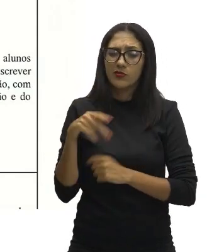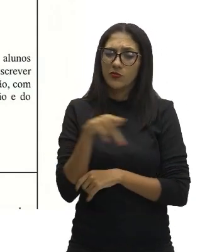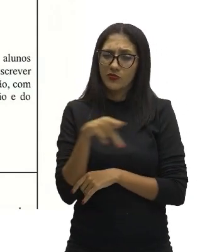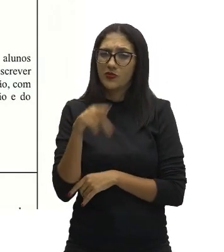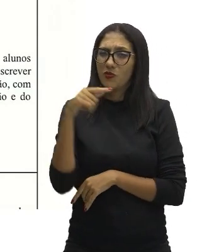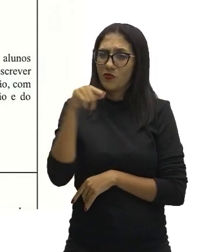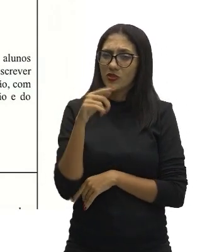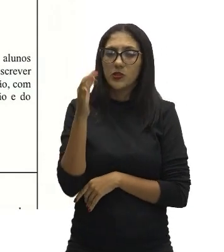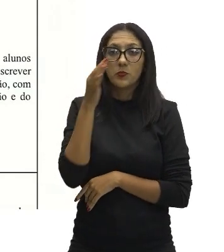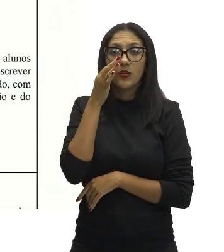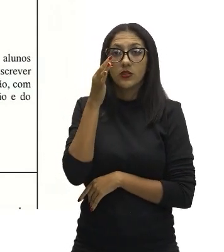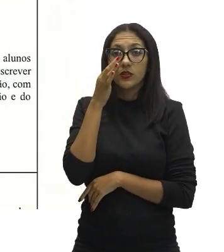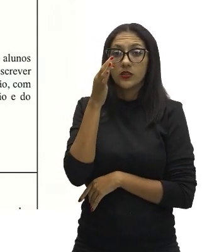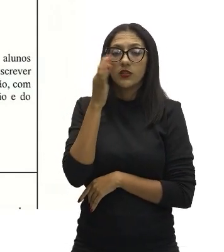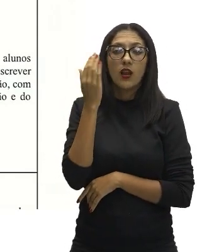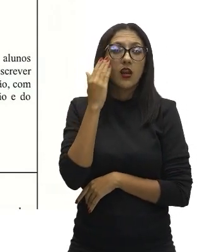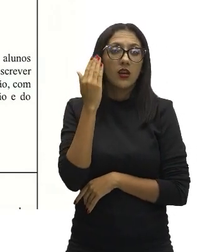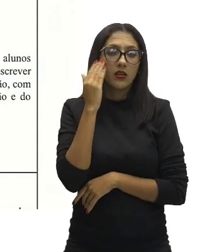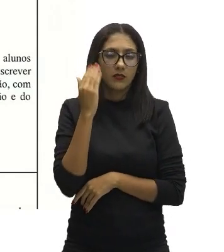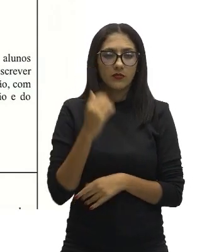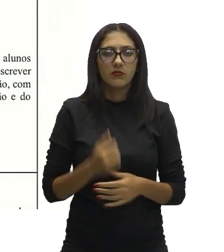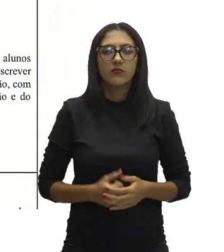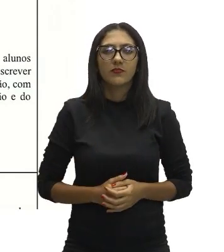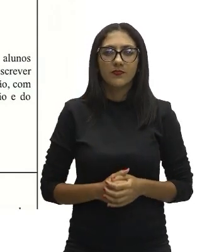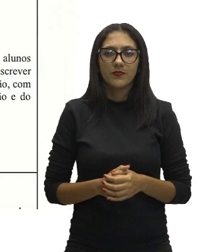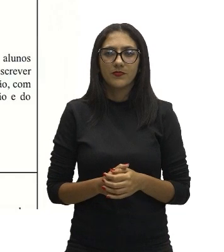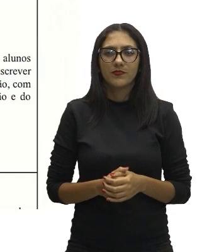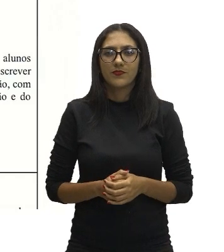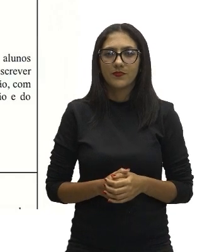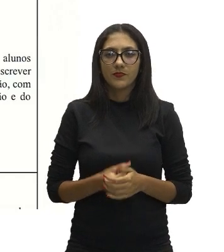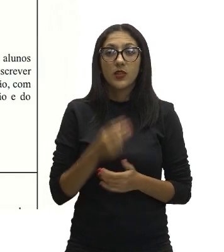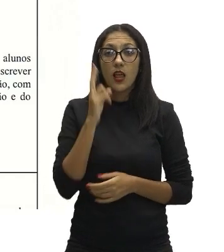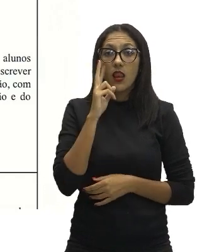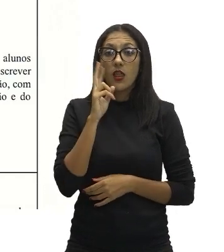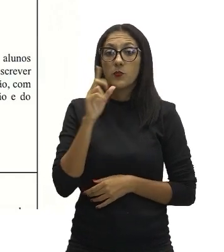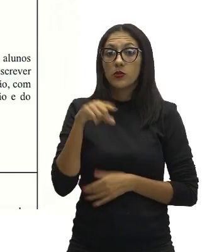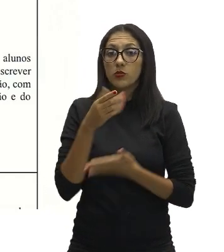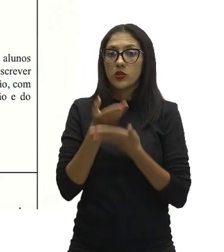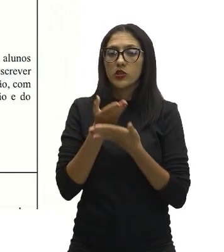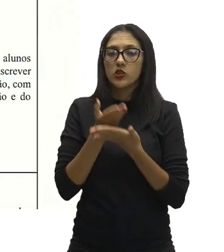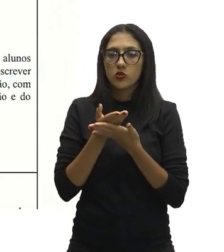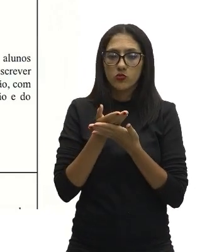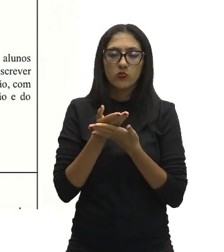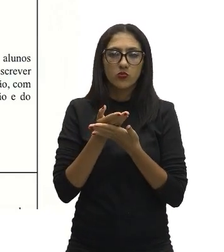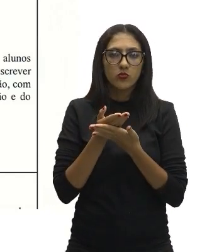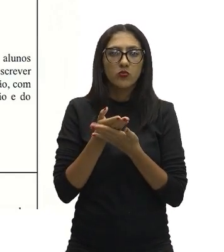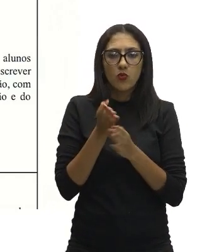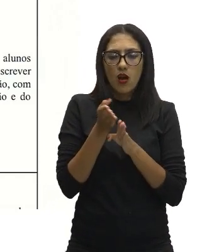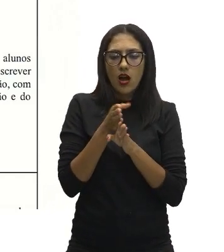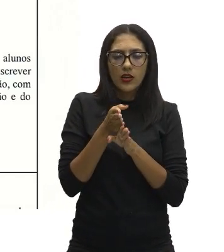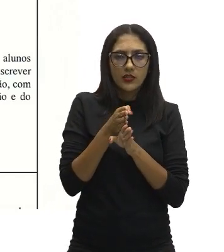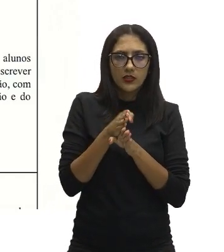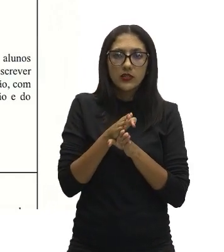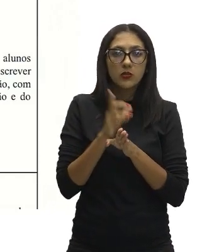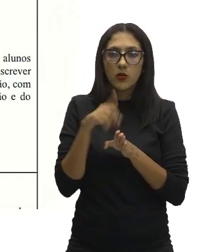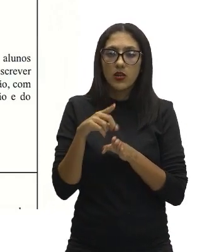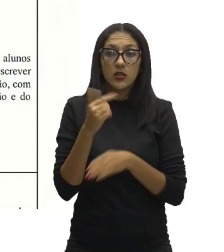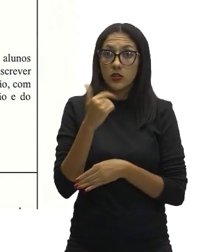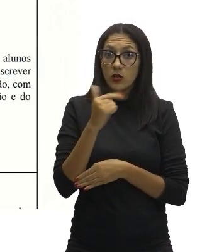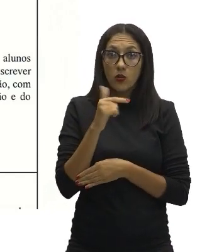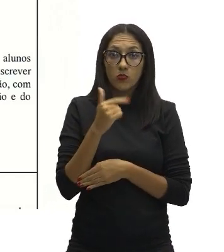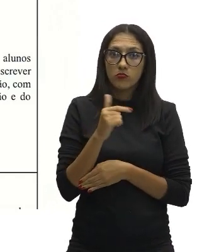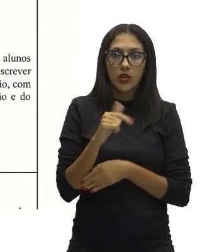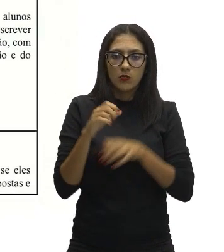deve proceder. E lembrando que essa aula síncrona é uma aula sem transmissão, não é? Exato, é informação importante,